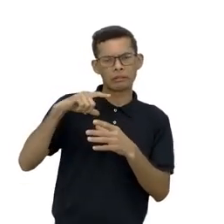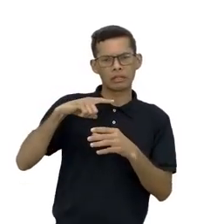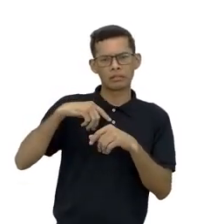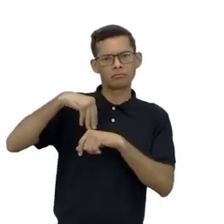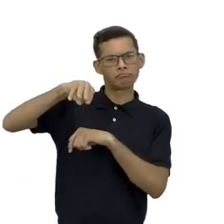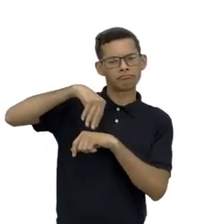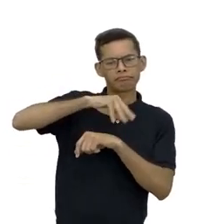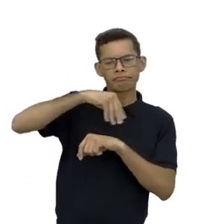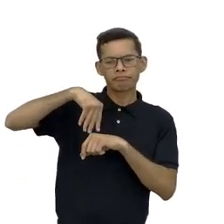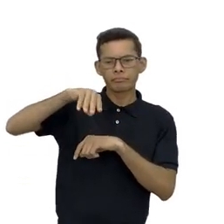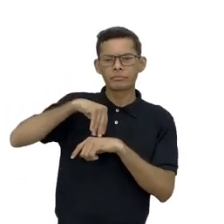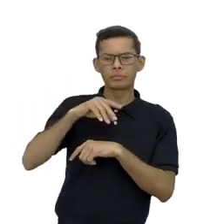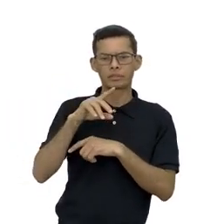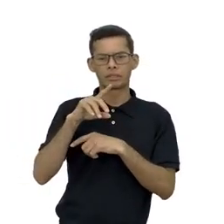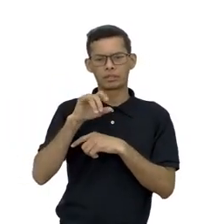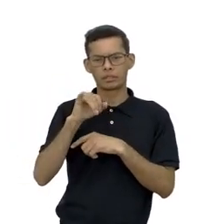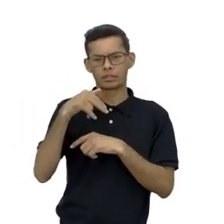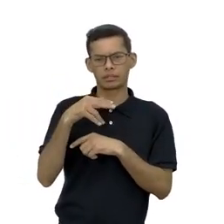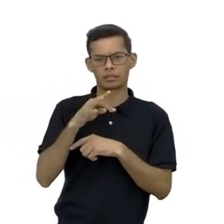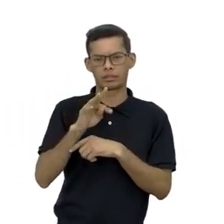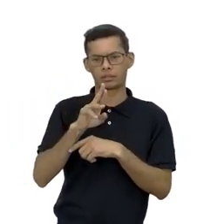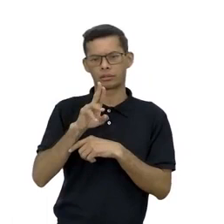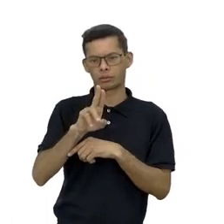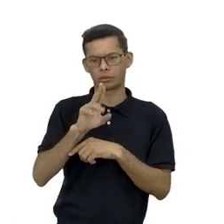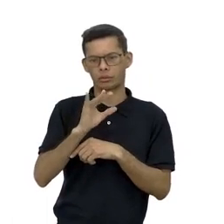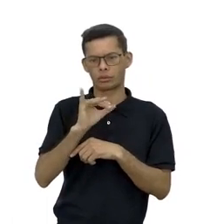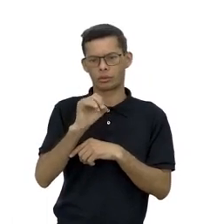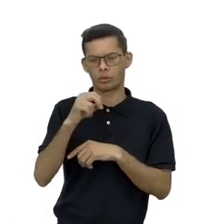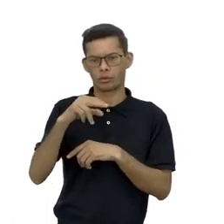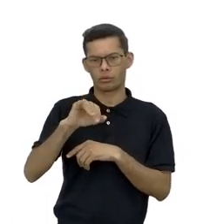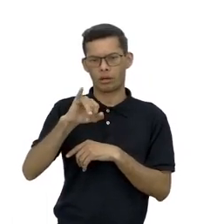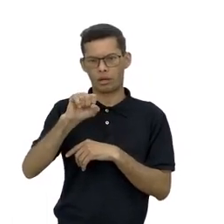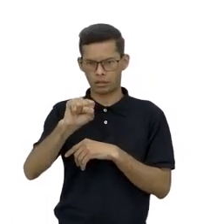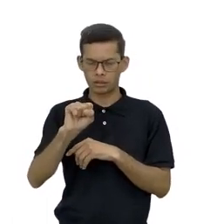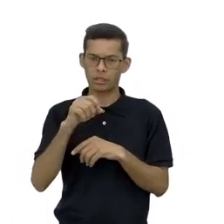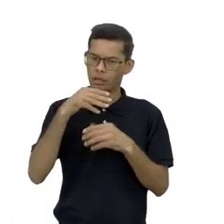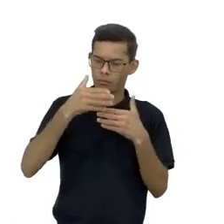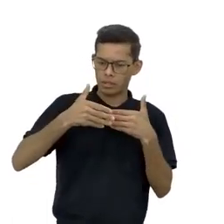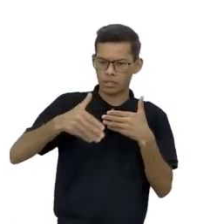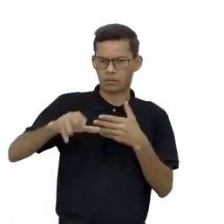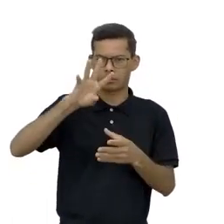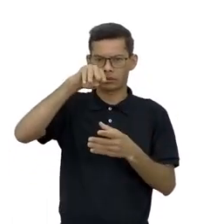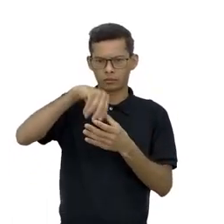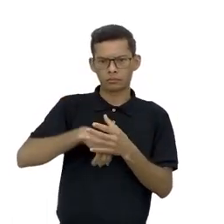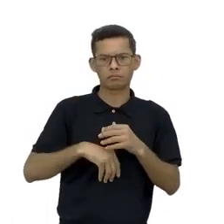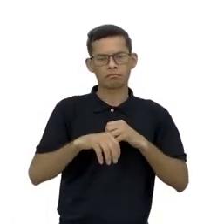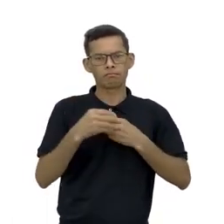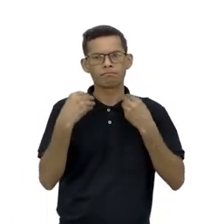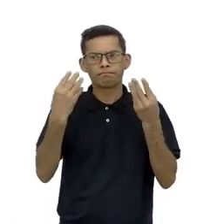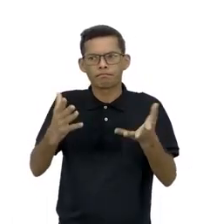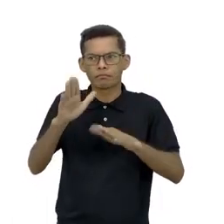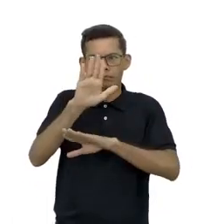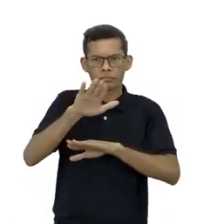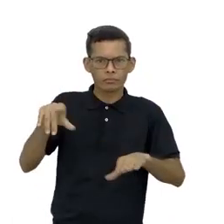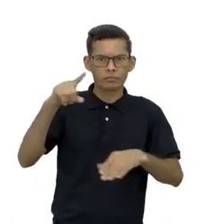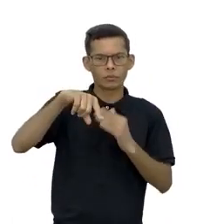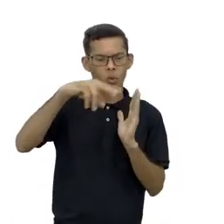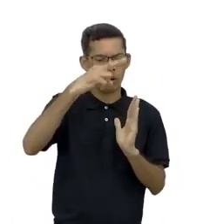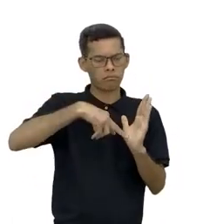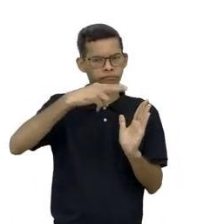uma luz sobre essas propostas do trabalho. Então, essa sequência didática, ela pretende que os estudantes